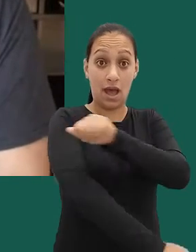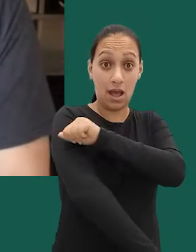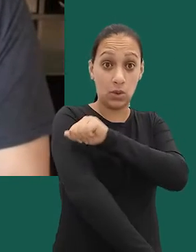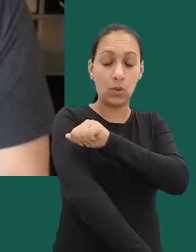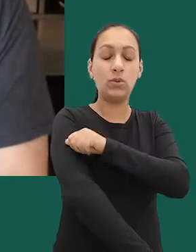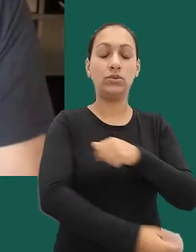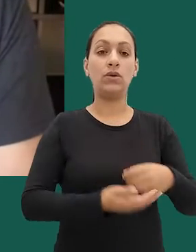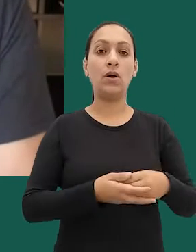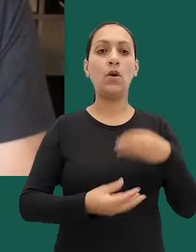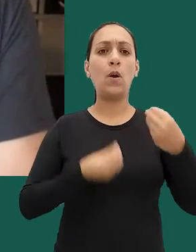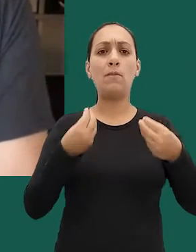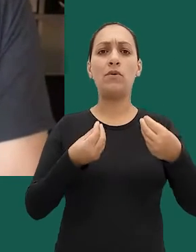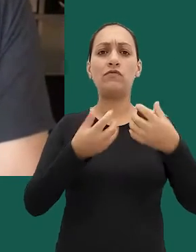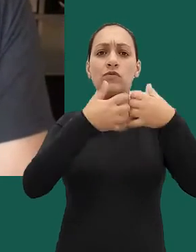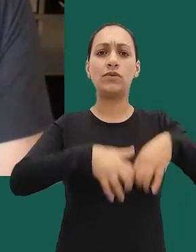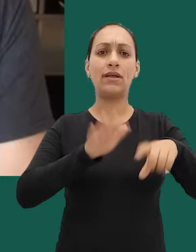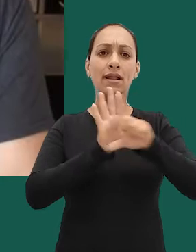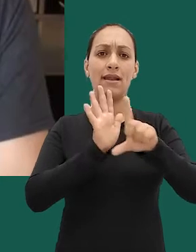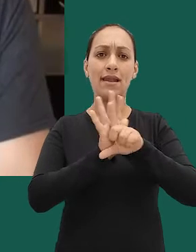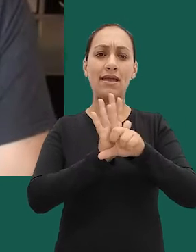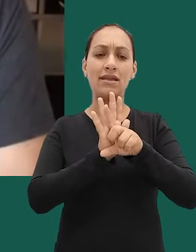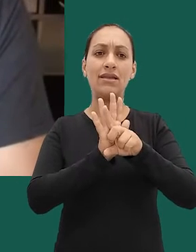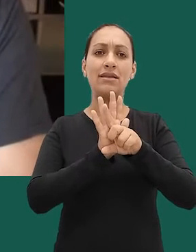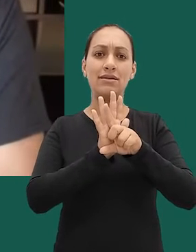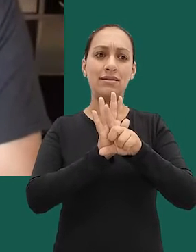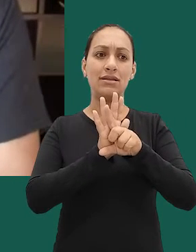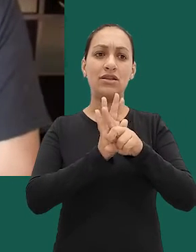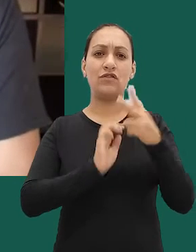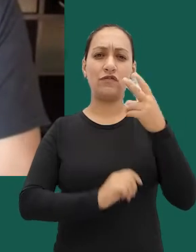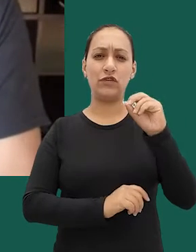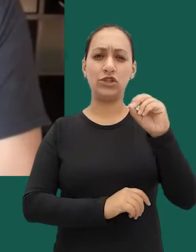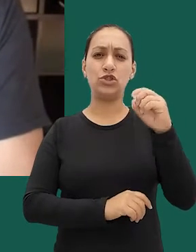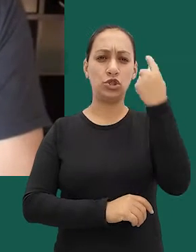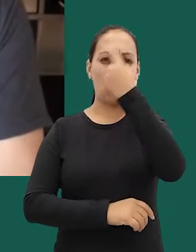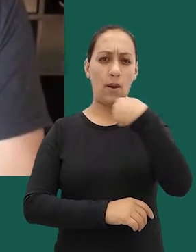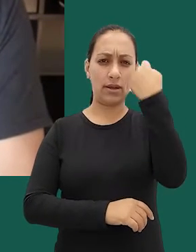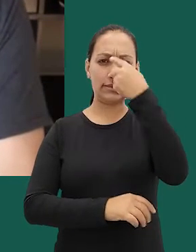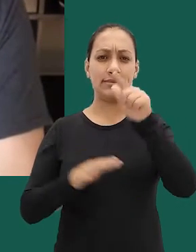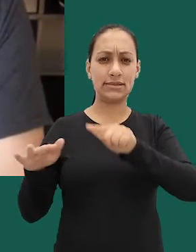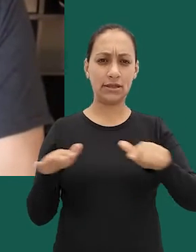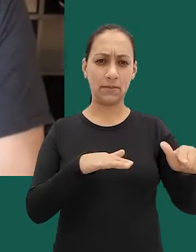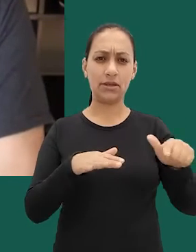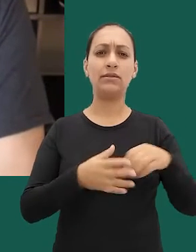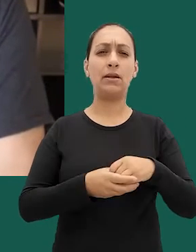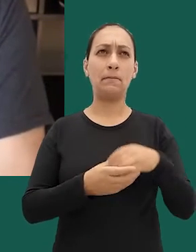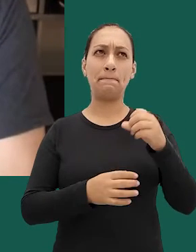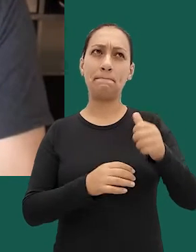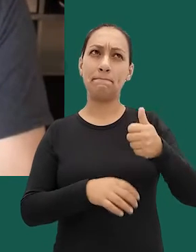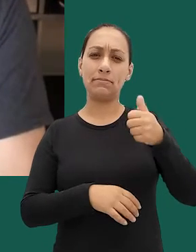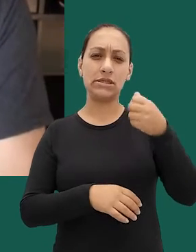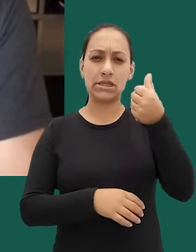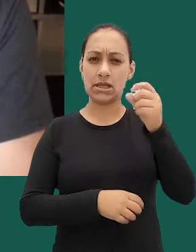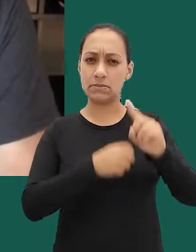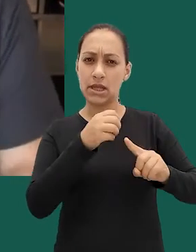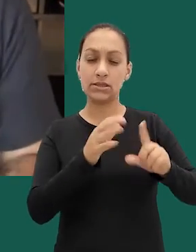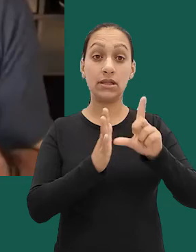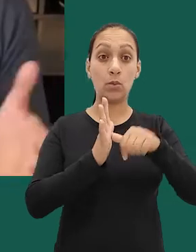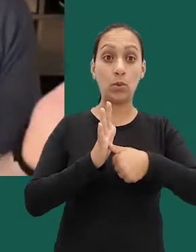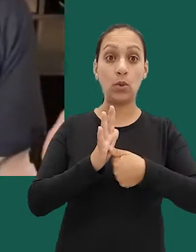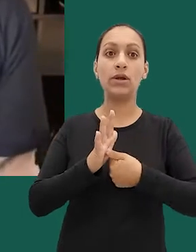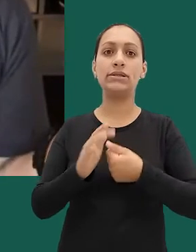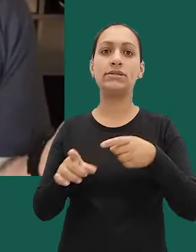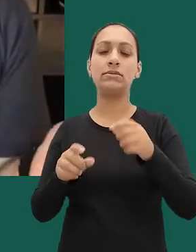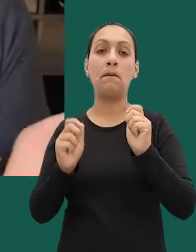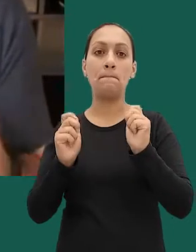são 20 horas semanais, nas suas primeiros 6 meses, se não me falha a memória, e depois full-time durante 2